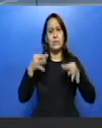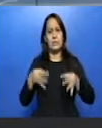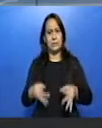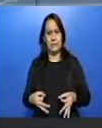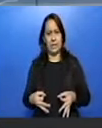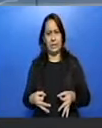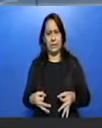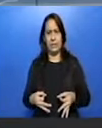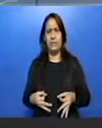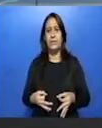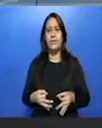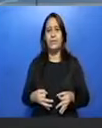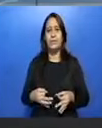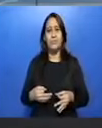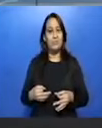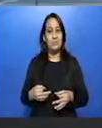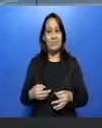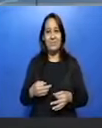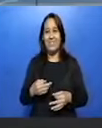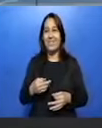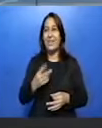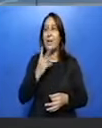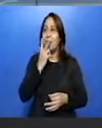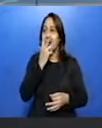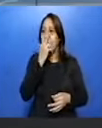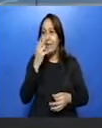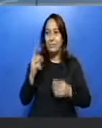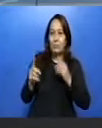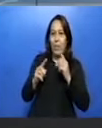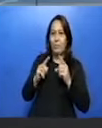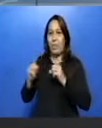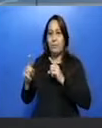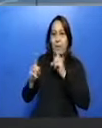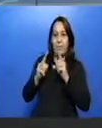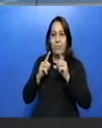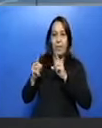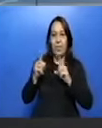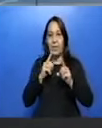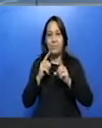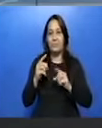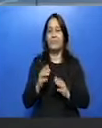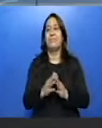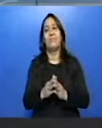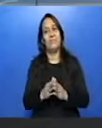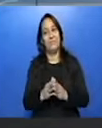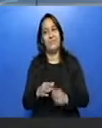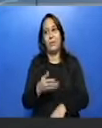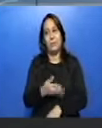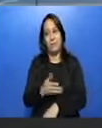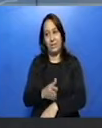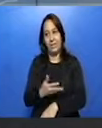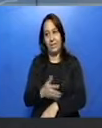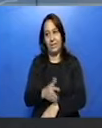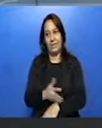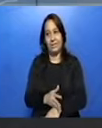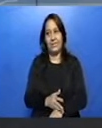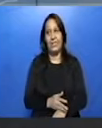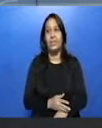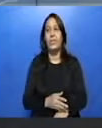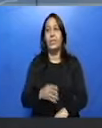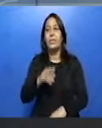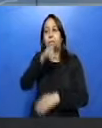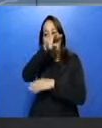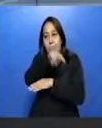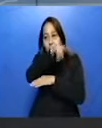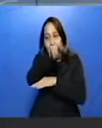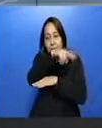igual eu tropeçando tropa da hora. Certo? Então, vamos lá treinar esse trava-língua aqui, ó. Bem legal. O do elefante.